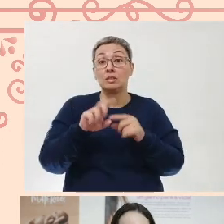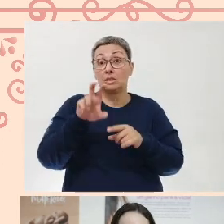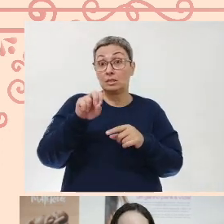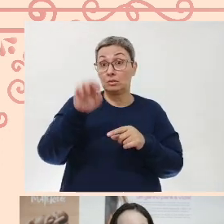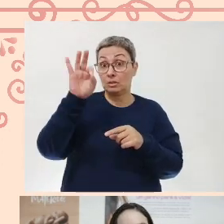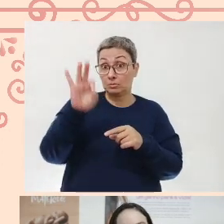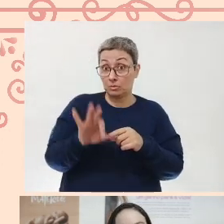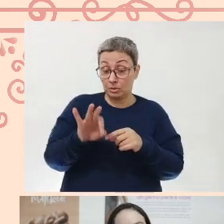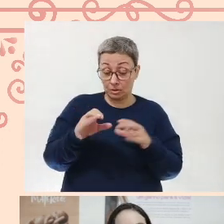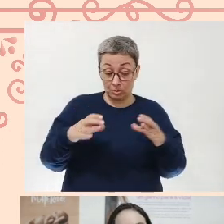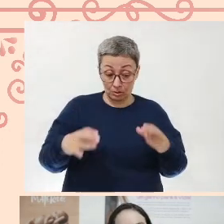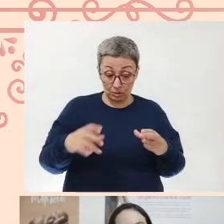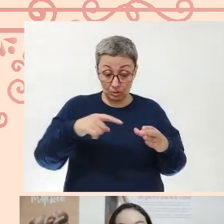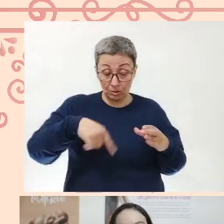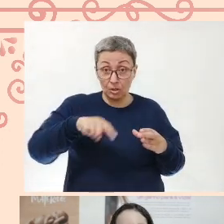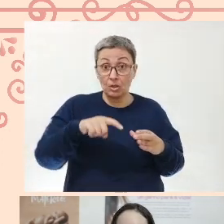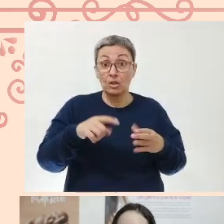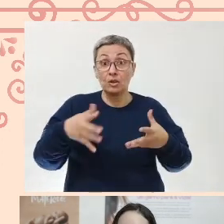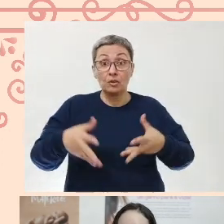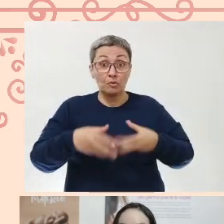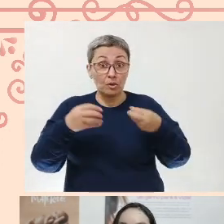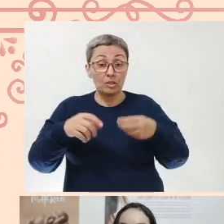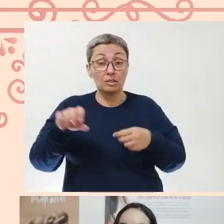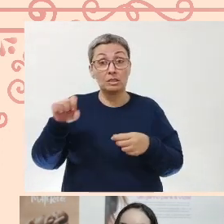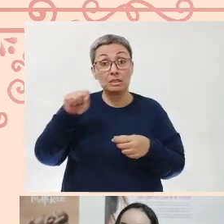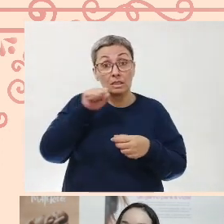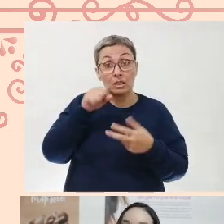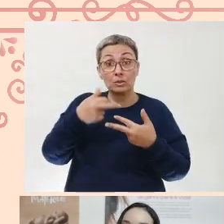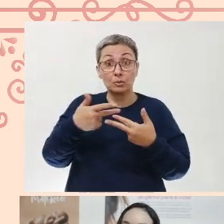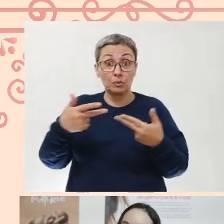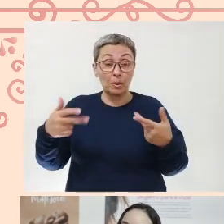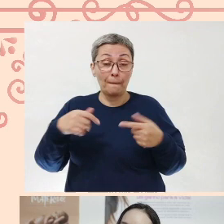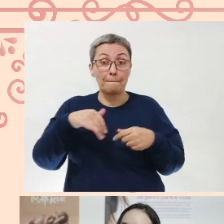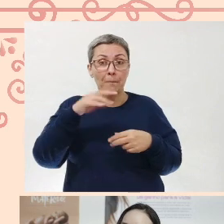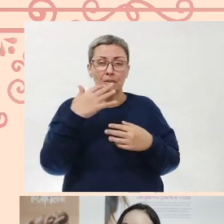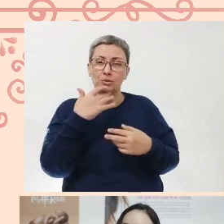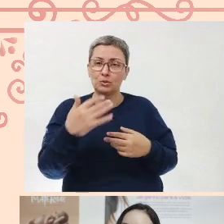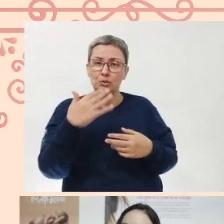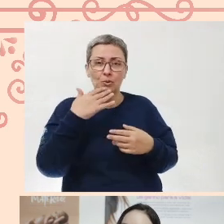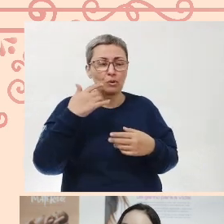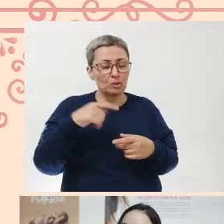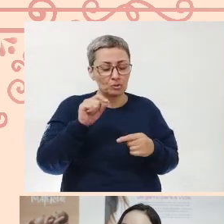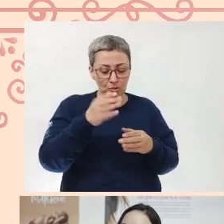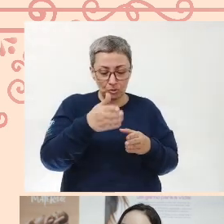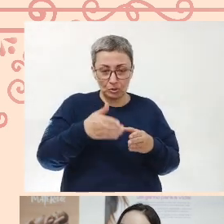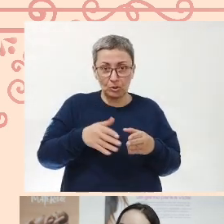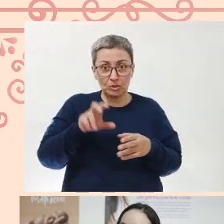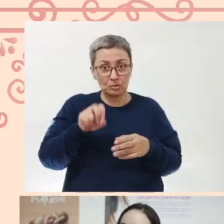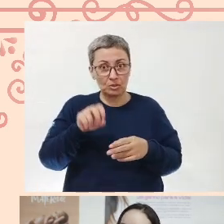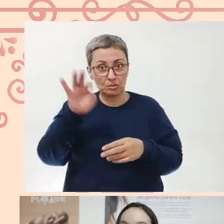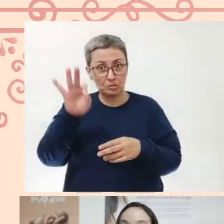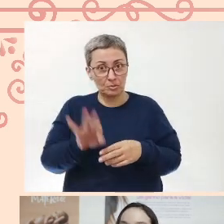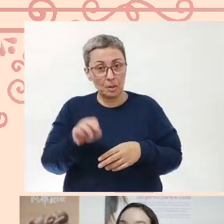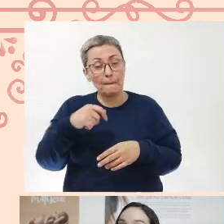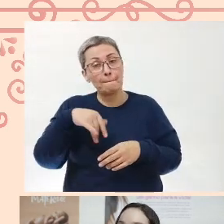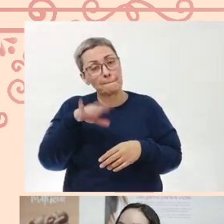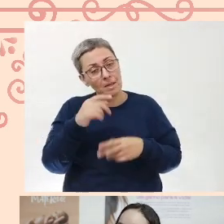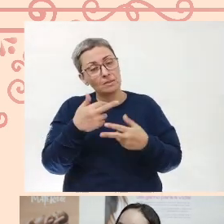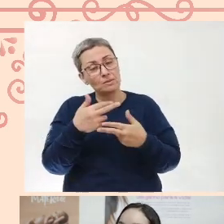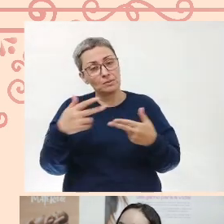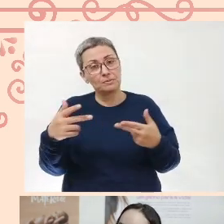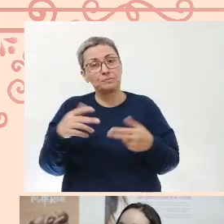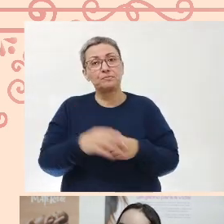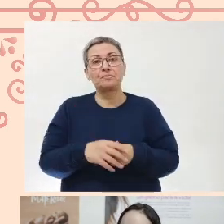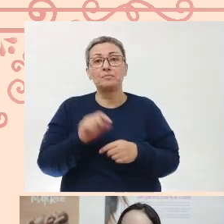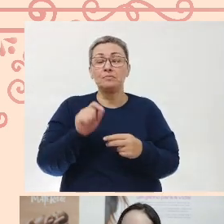como seria? 50% do prato de verduras e legumes. Quanto mais colorido esse 50% do prato,